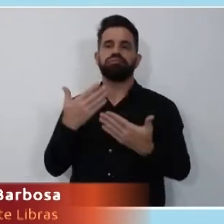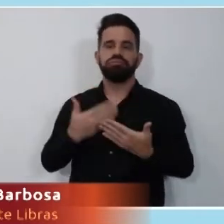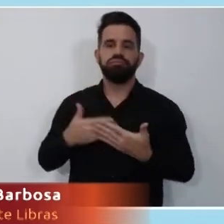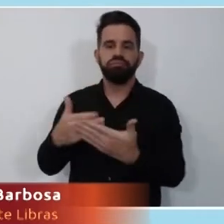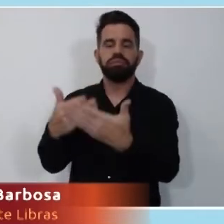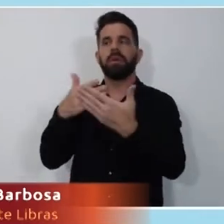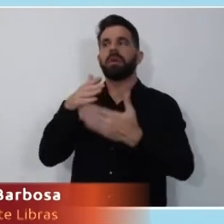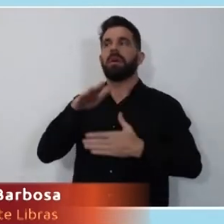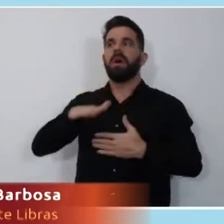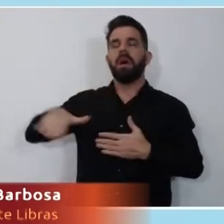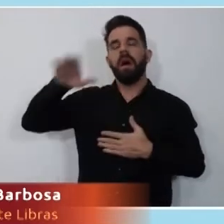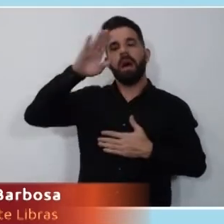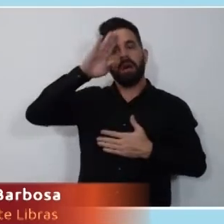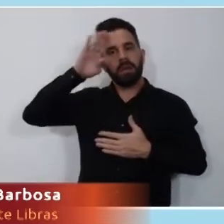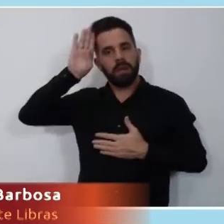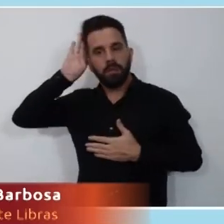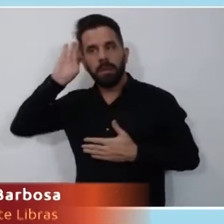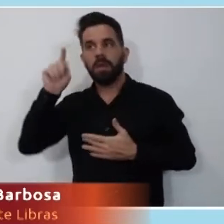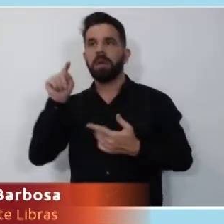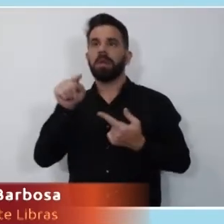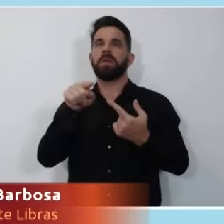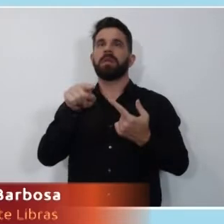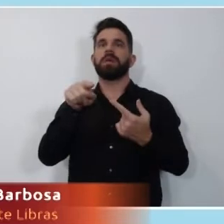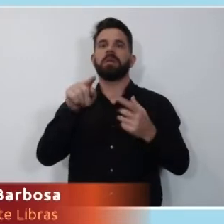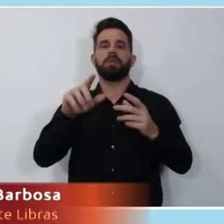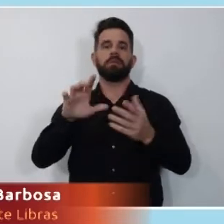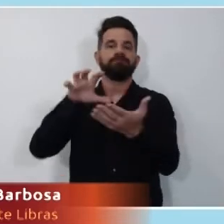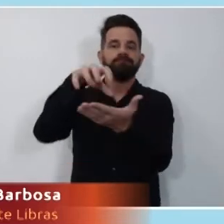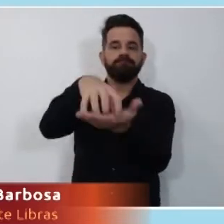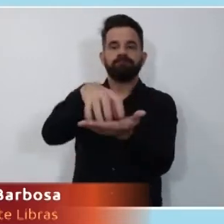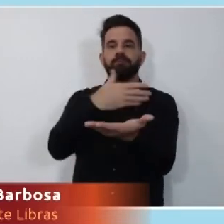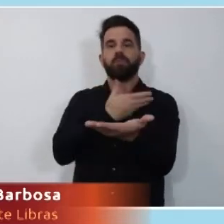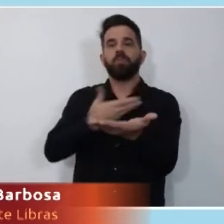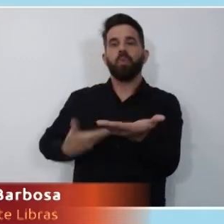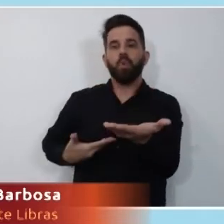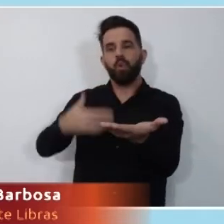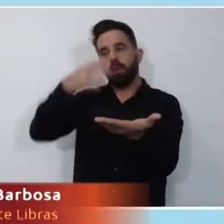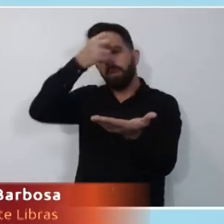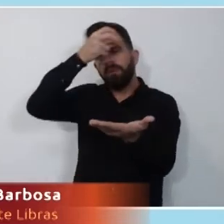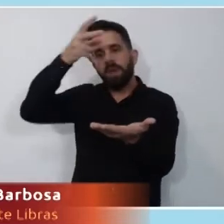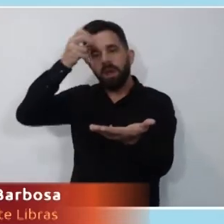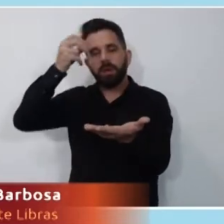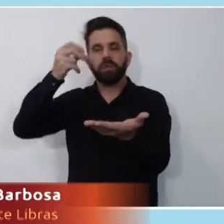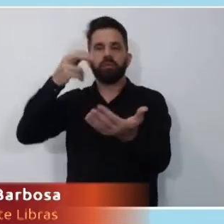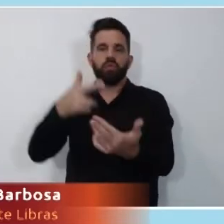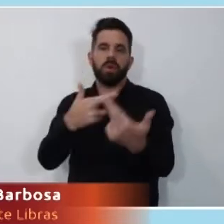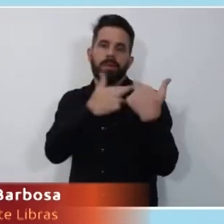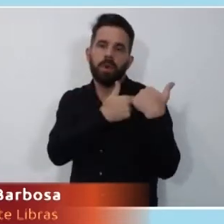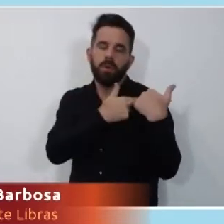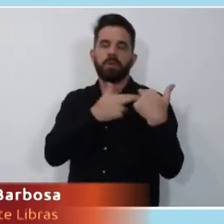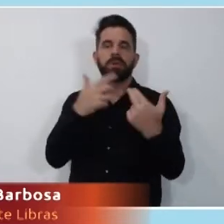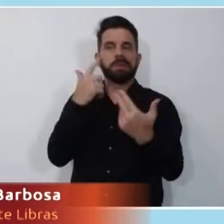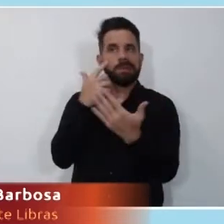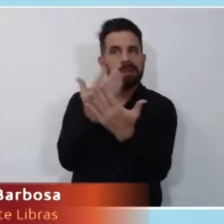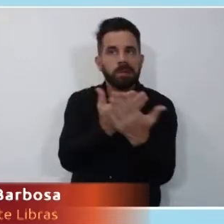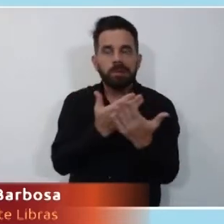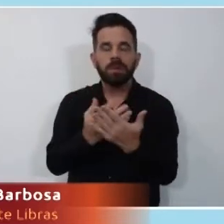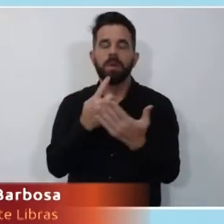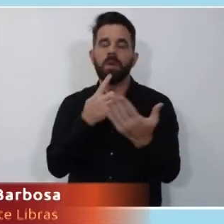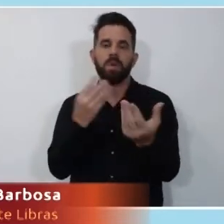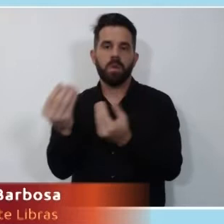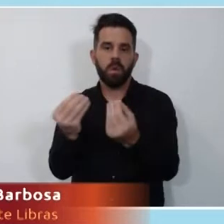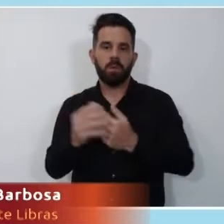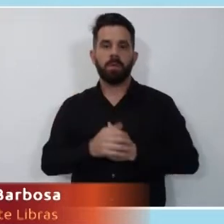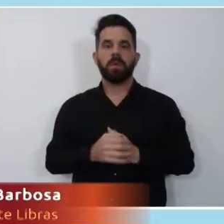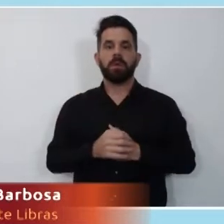públicos que são direcionados para isto. Mas, para você ter uma ideia, nós temos um erro histórico do país que construiu